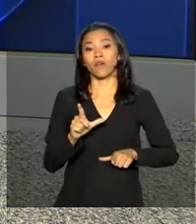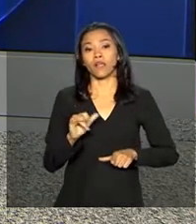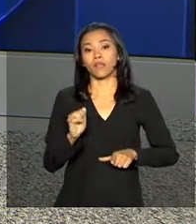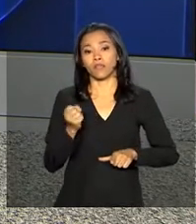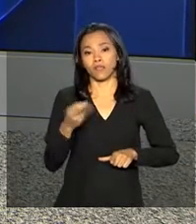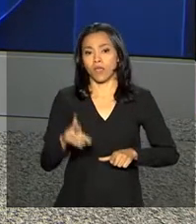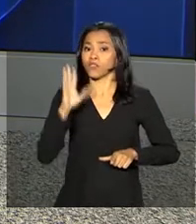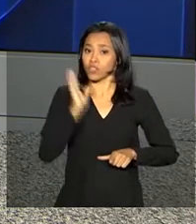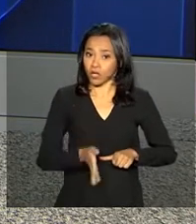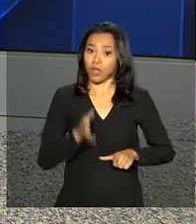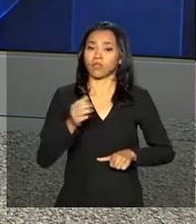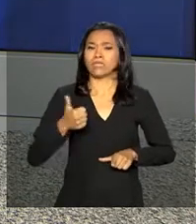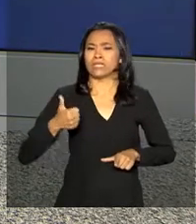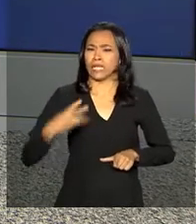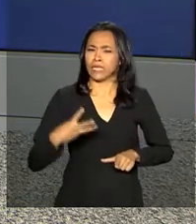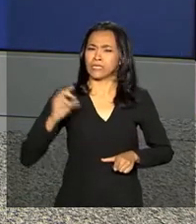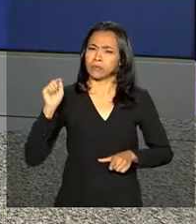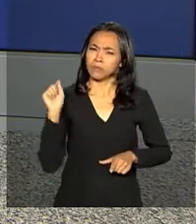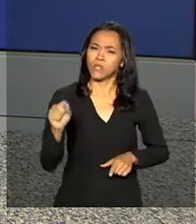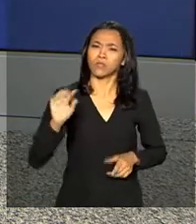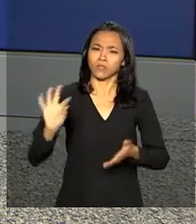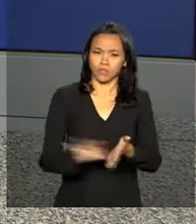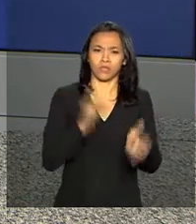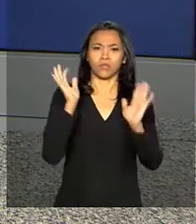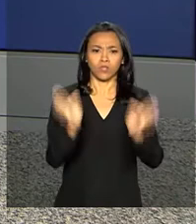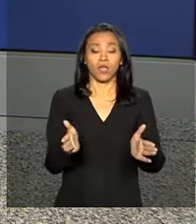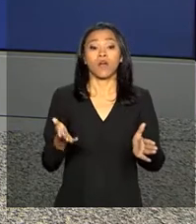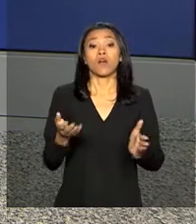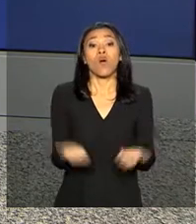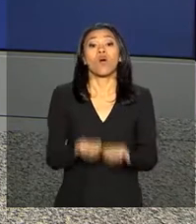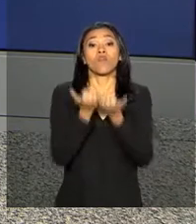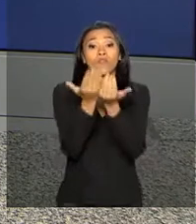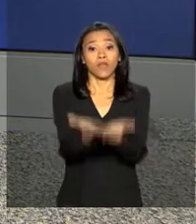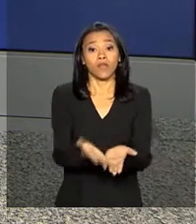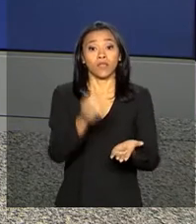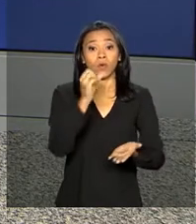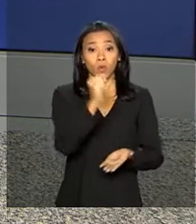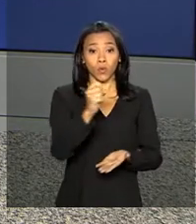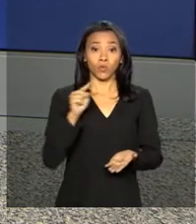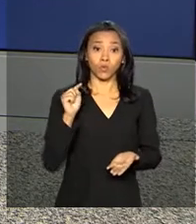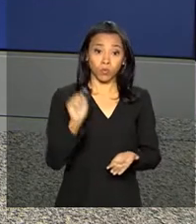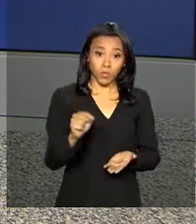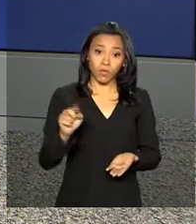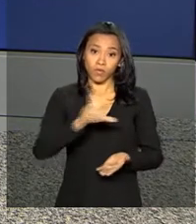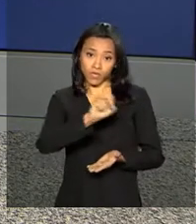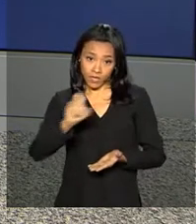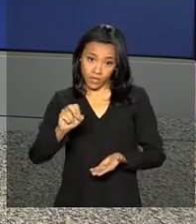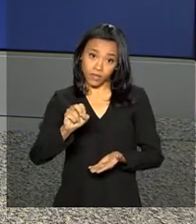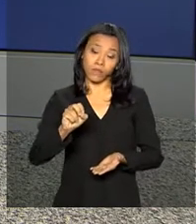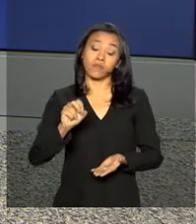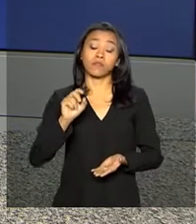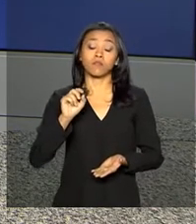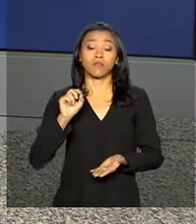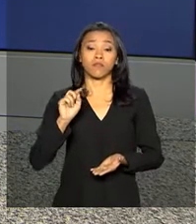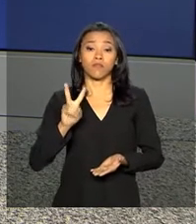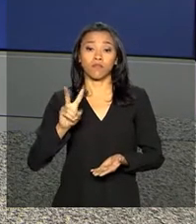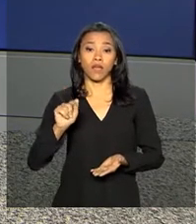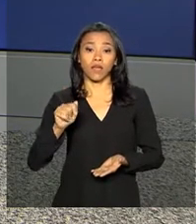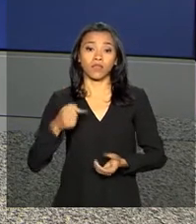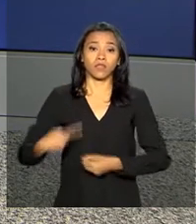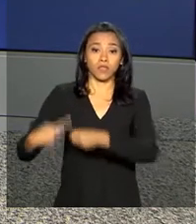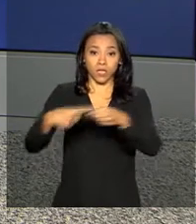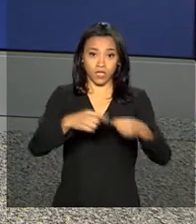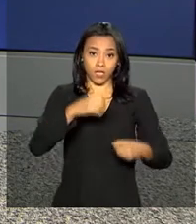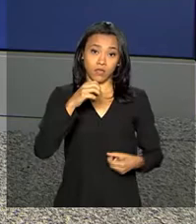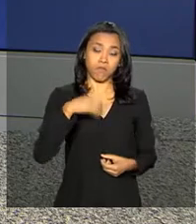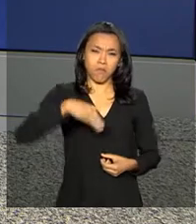efetivados são ofertadas então mais de oito mil e 500 vagas em 2000 824 municípios e